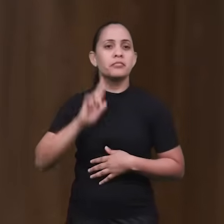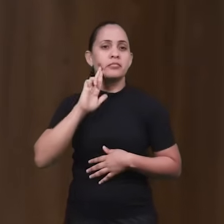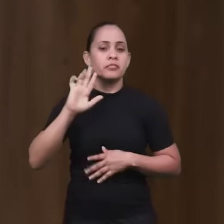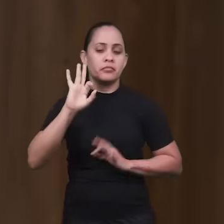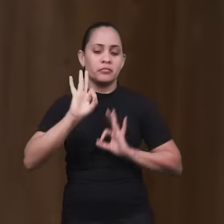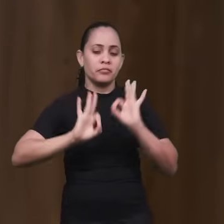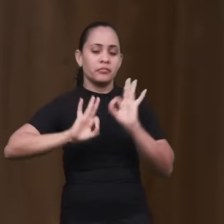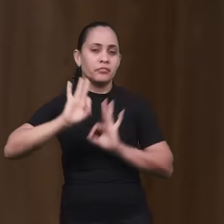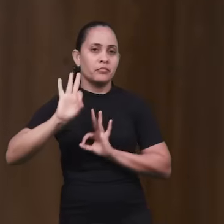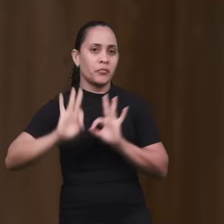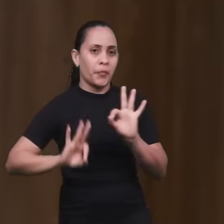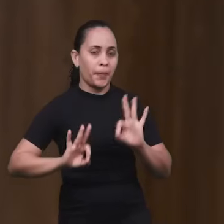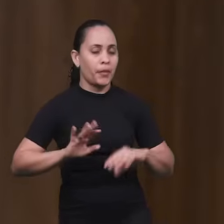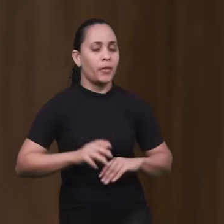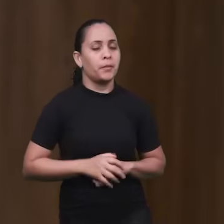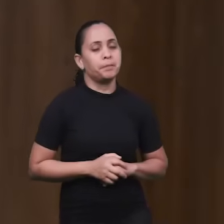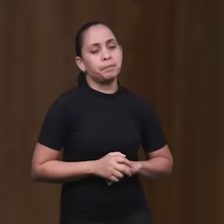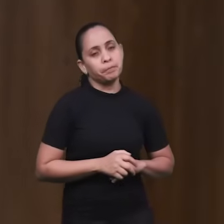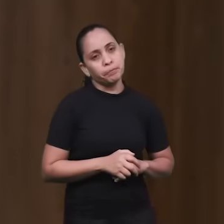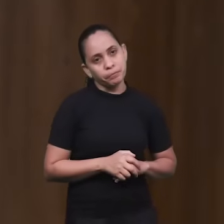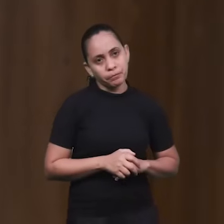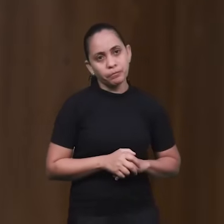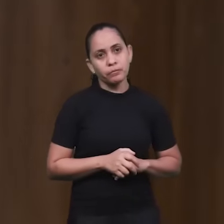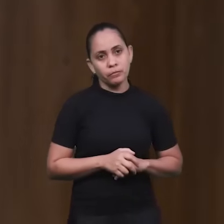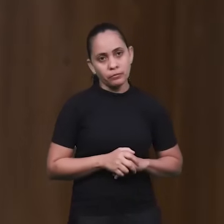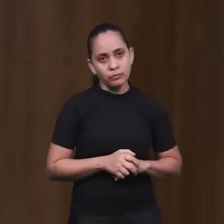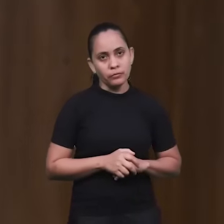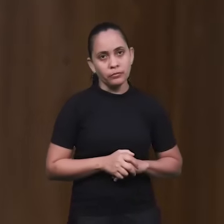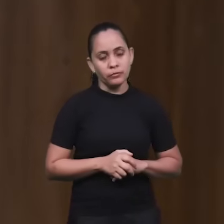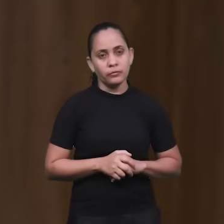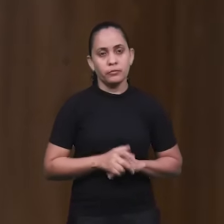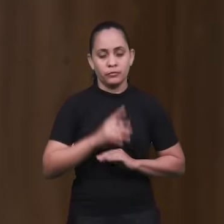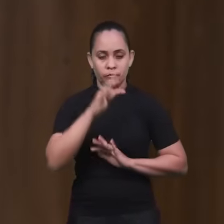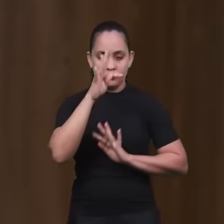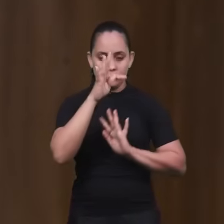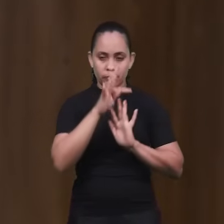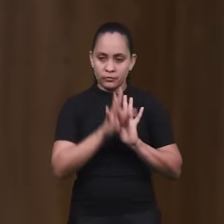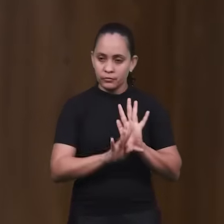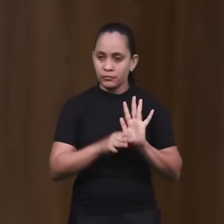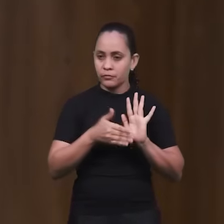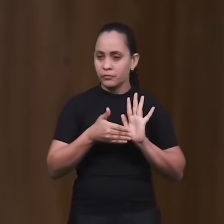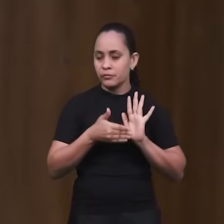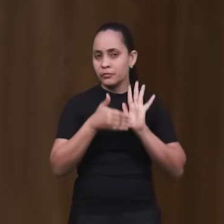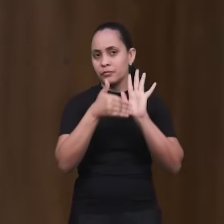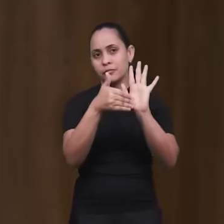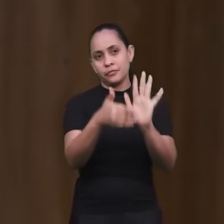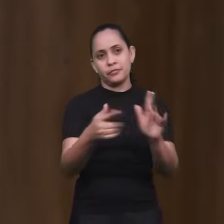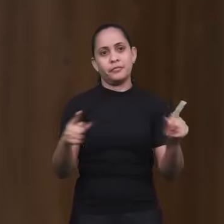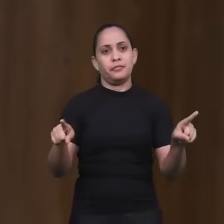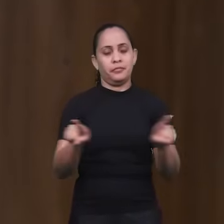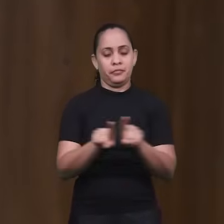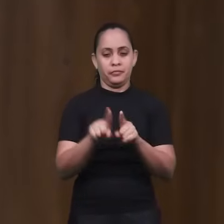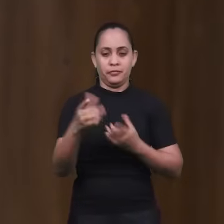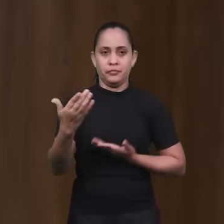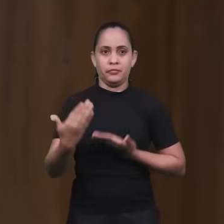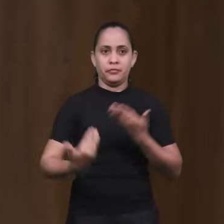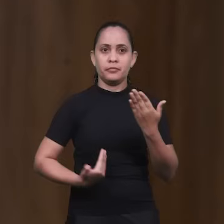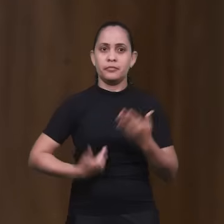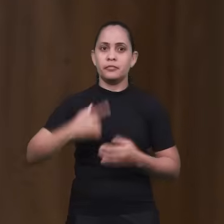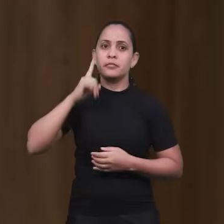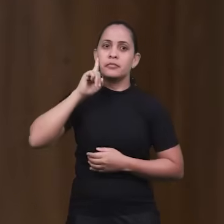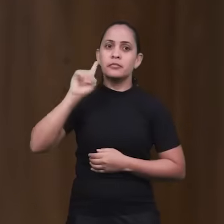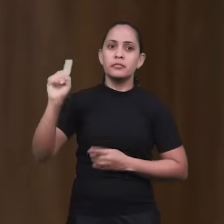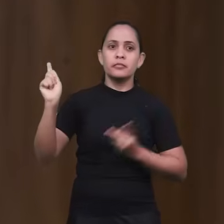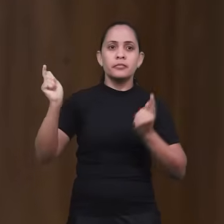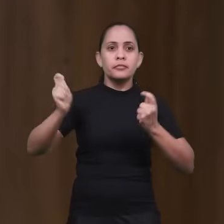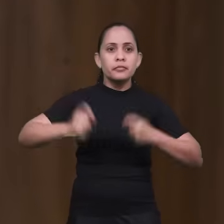uma preparação e agora ele vai, no texto aqui, mostrar também que os servos de Deus